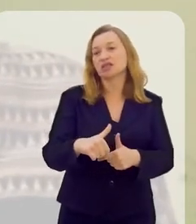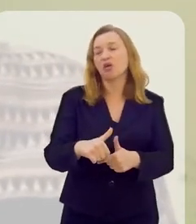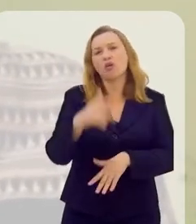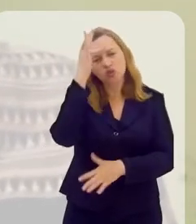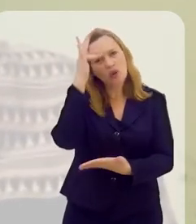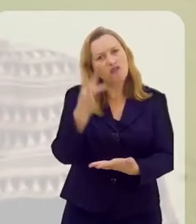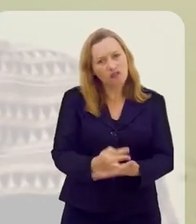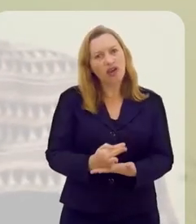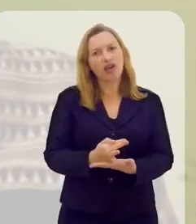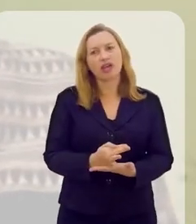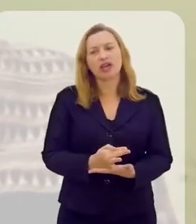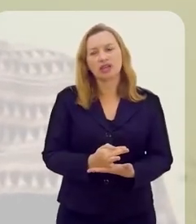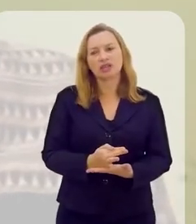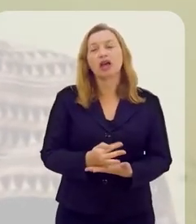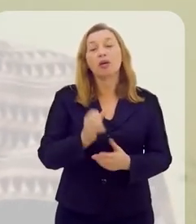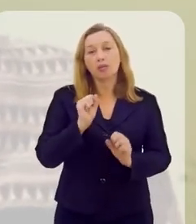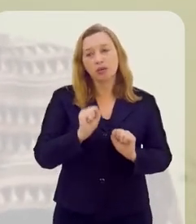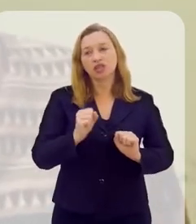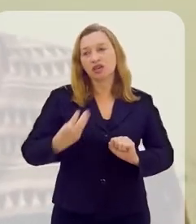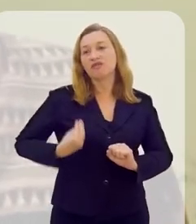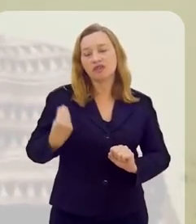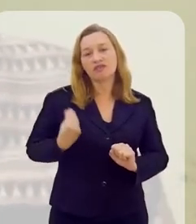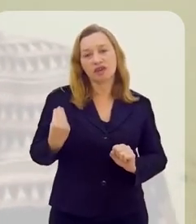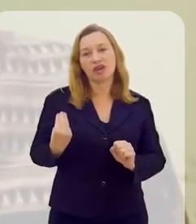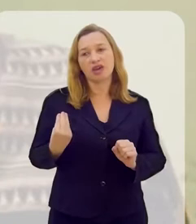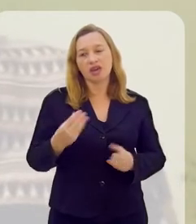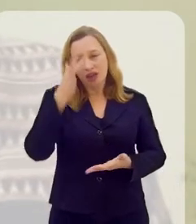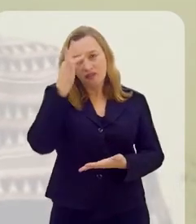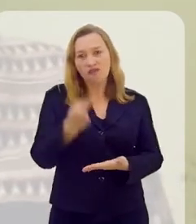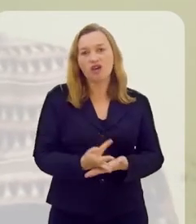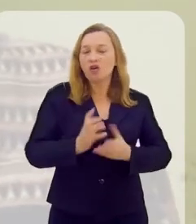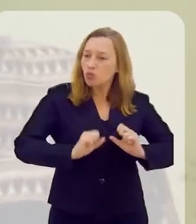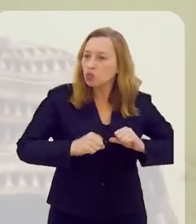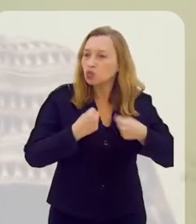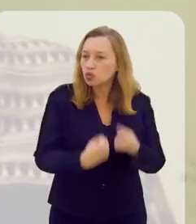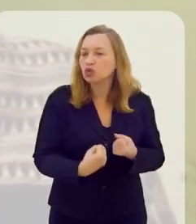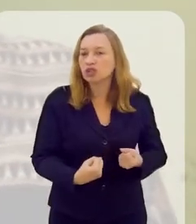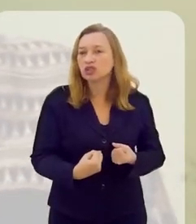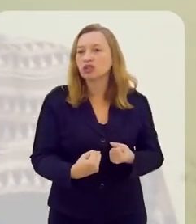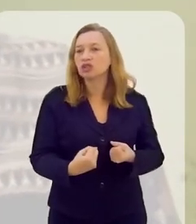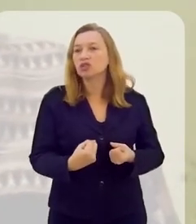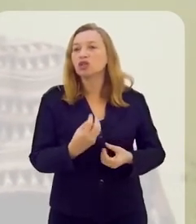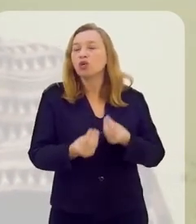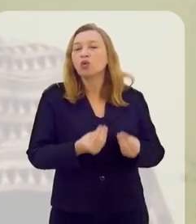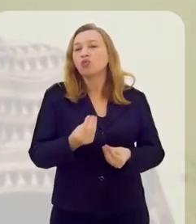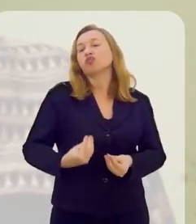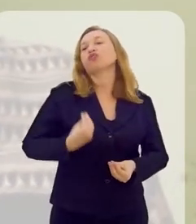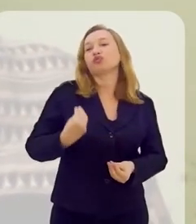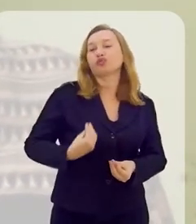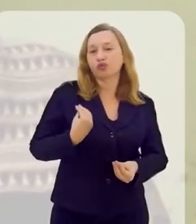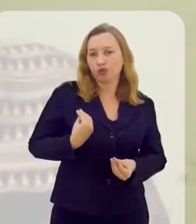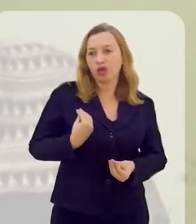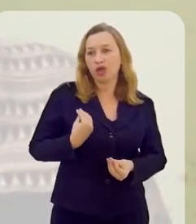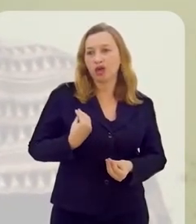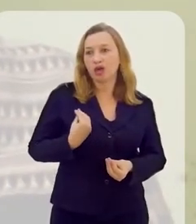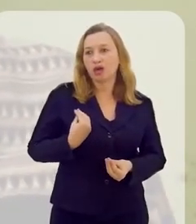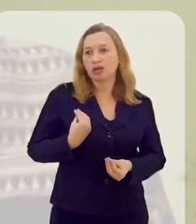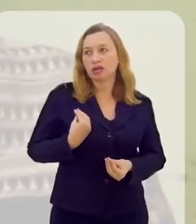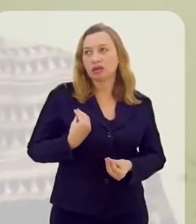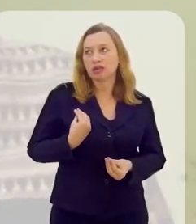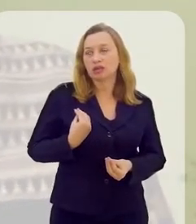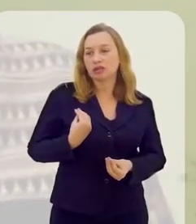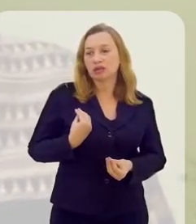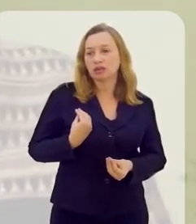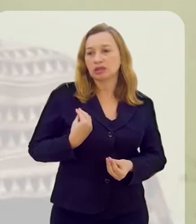a sua fé, né? Para poder sobreviver através da fé, buscando uma forma de sobrevivência para que não